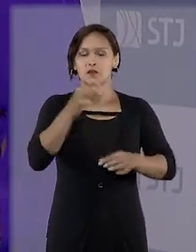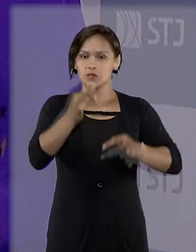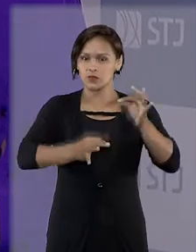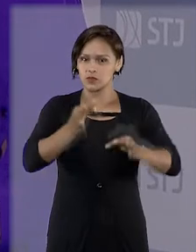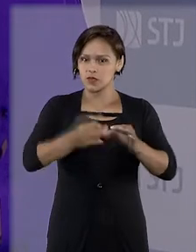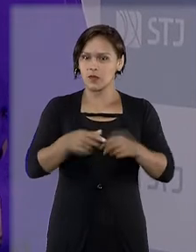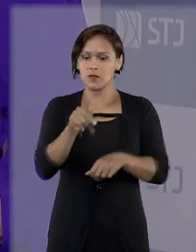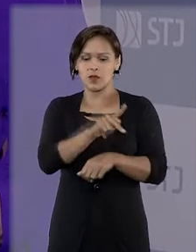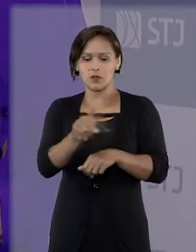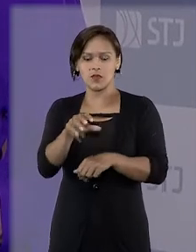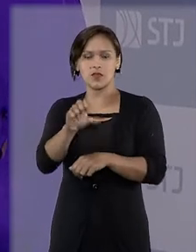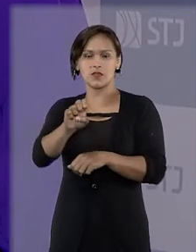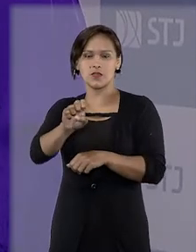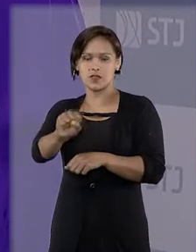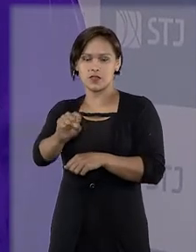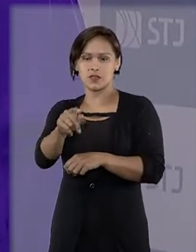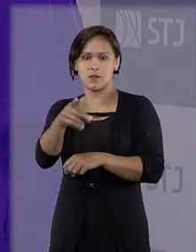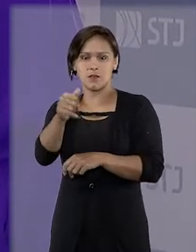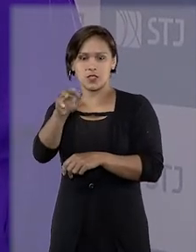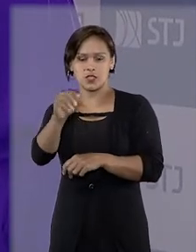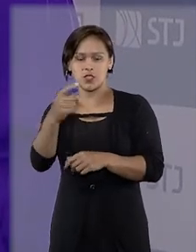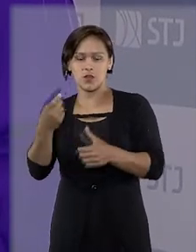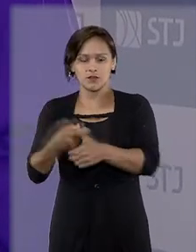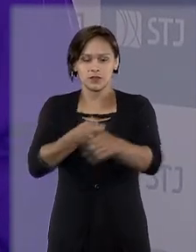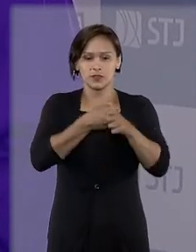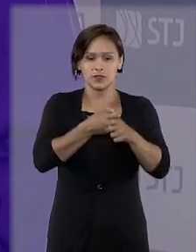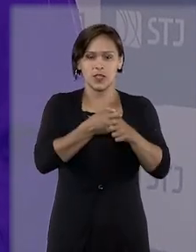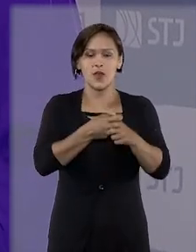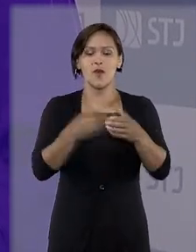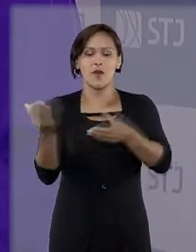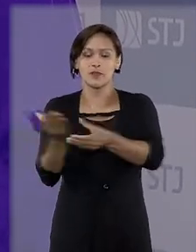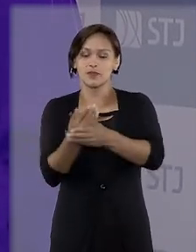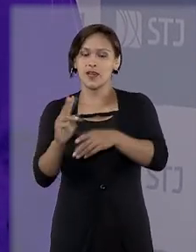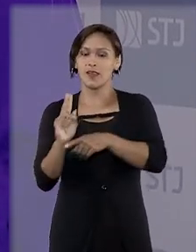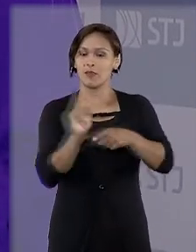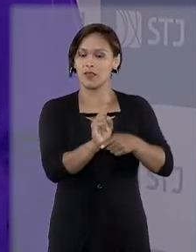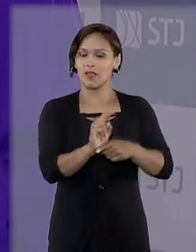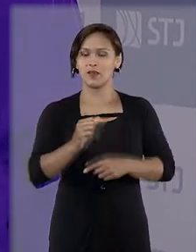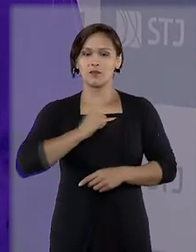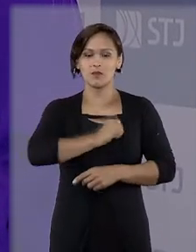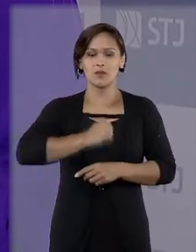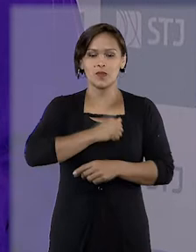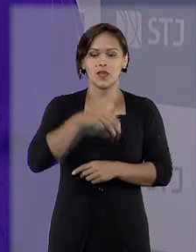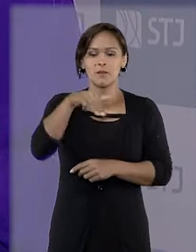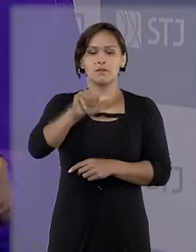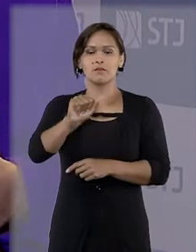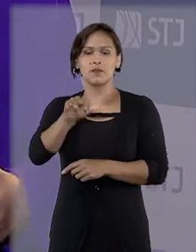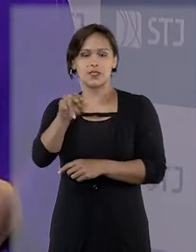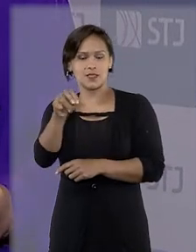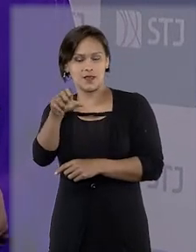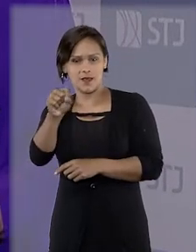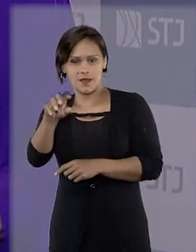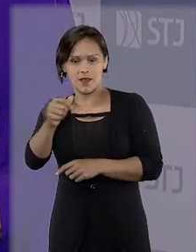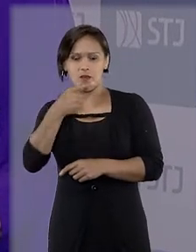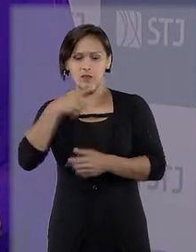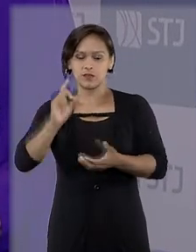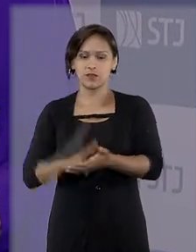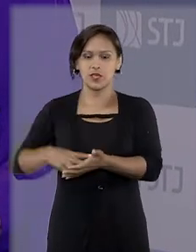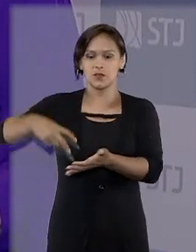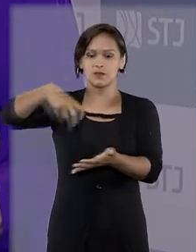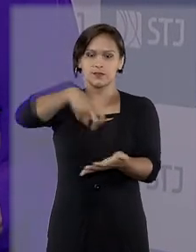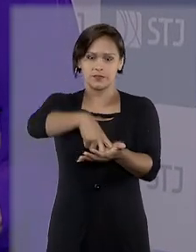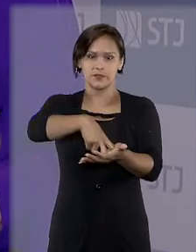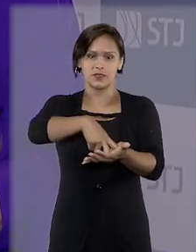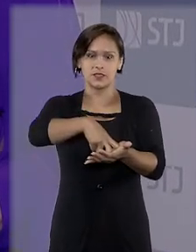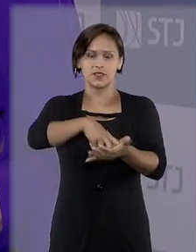julgamento, o ministro Sebastião Reis Júnior cassou a liminar que em agosto concedeu a Misael Bispo de Souza, condenado pelo homicídio da